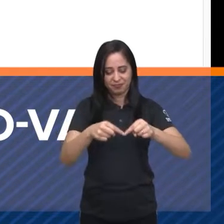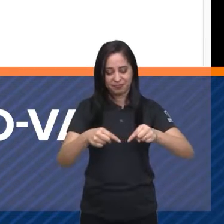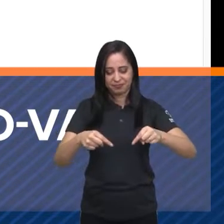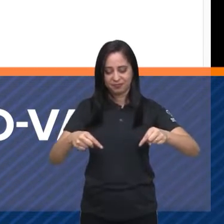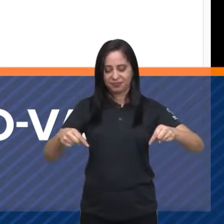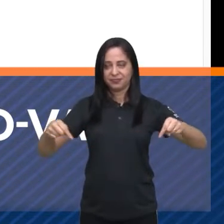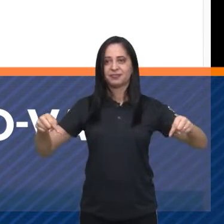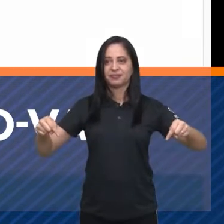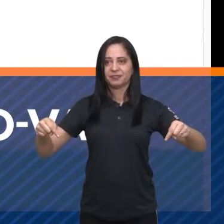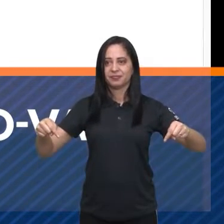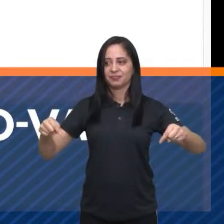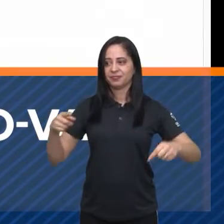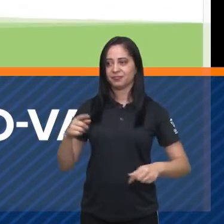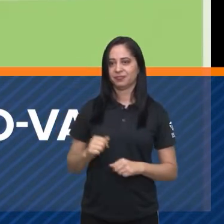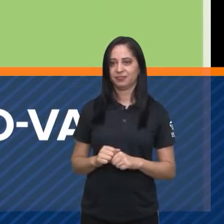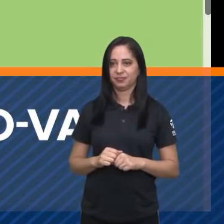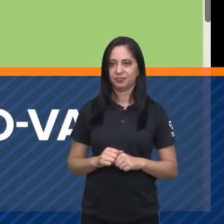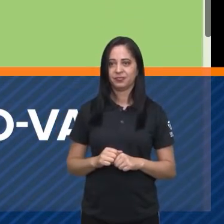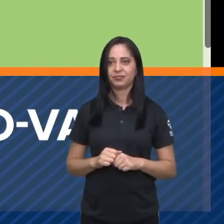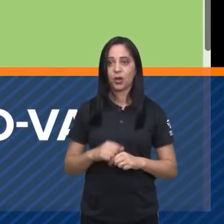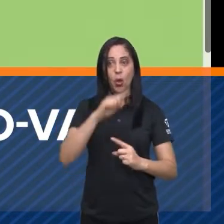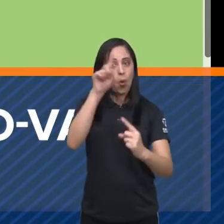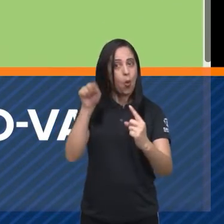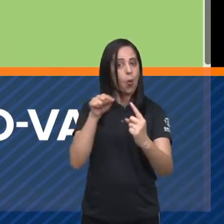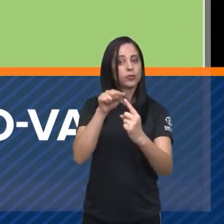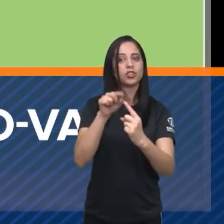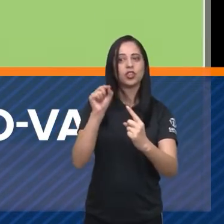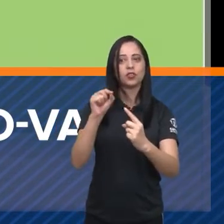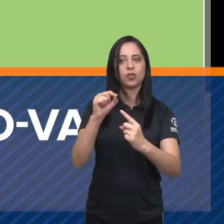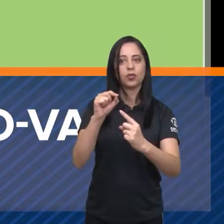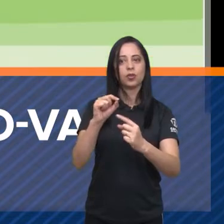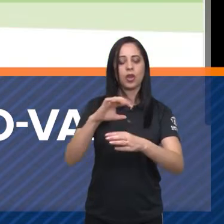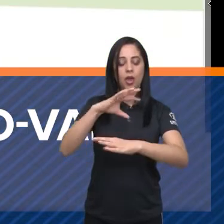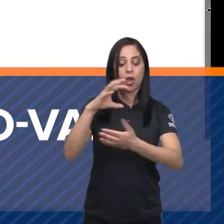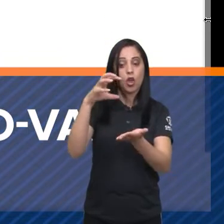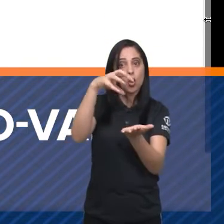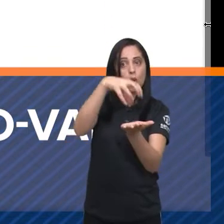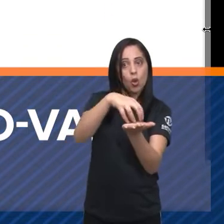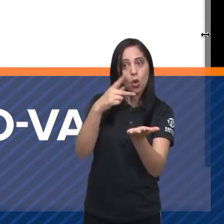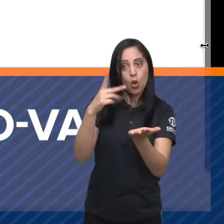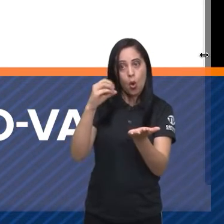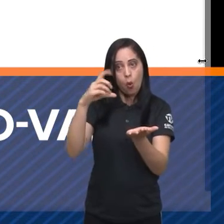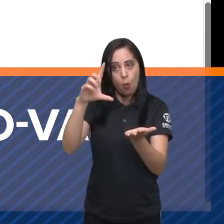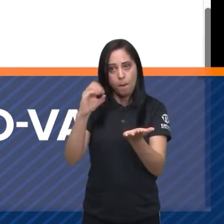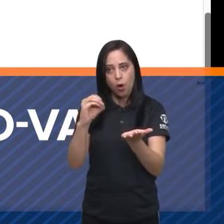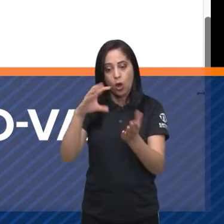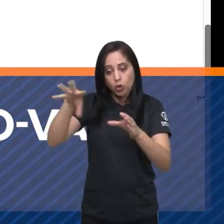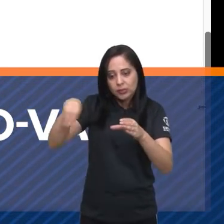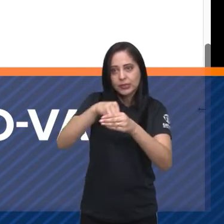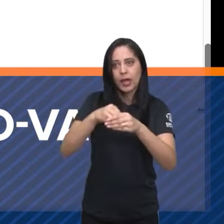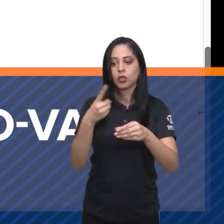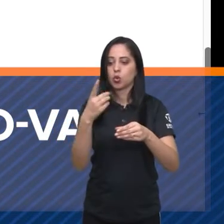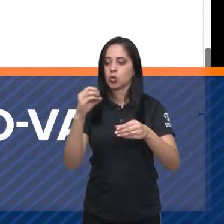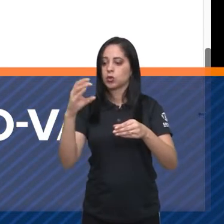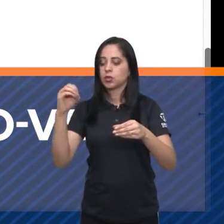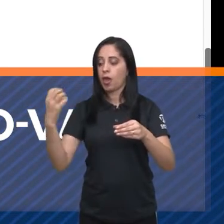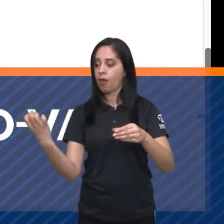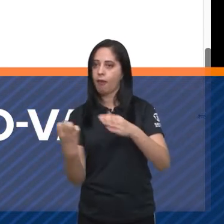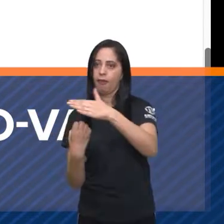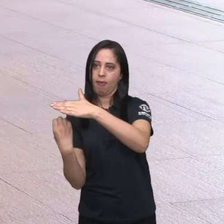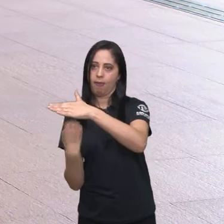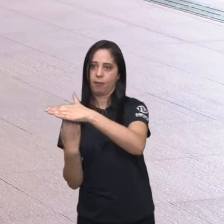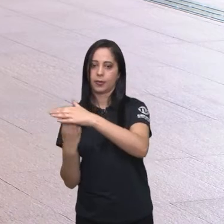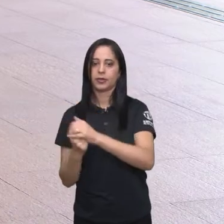se inscrever no site do Parque Tecnológico. O objetivo é que o Agropolo trabalhe com 100 empresas dentro de alguns